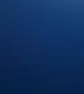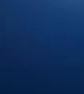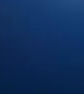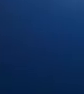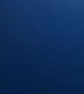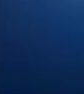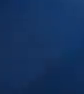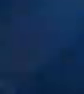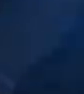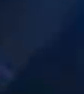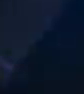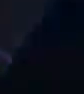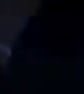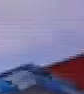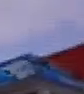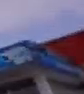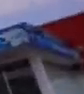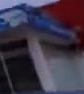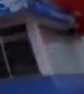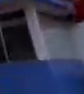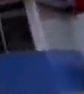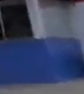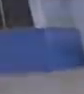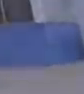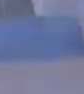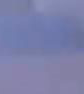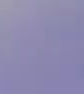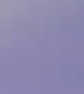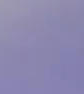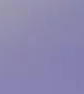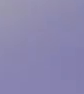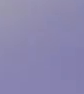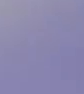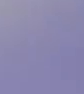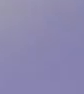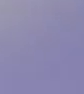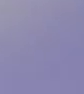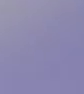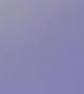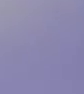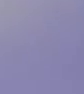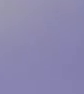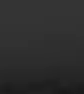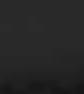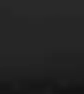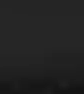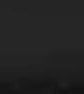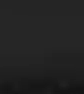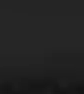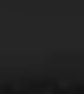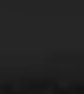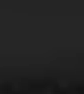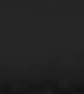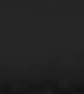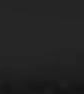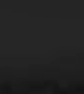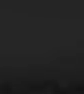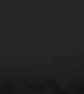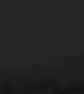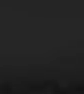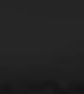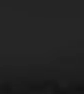E custa bem menos do que você imagina. 3D Alarmes. Insegurança nunca mais. Mega promoção